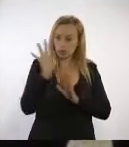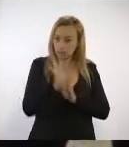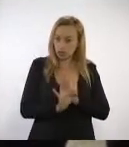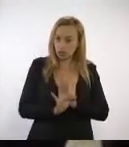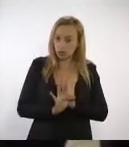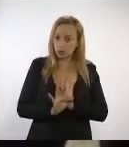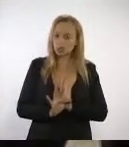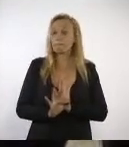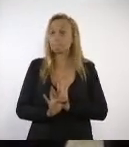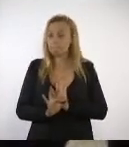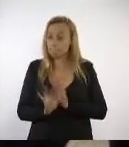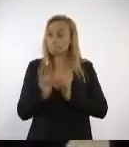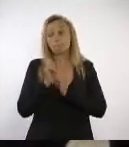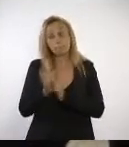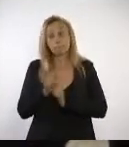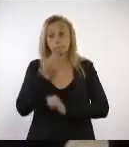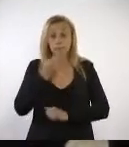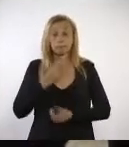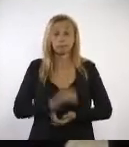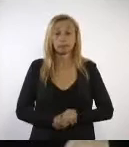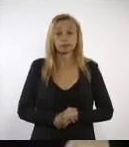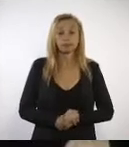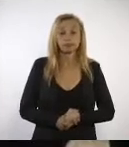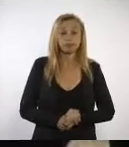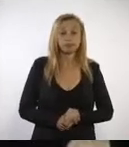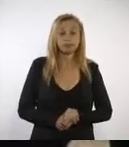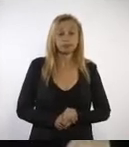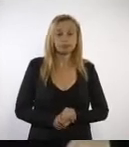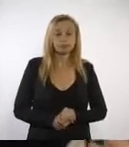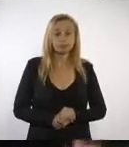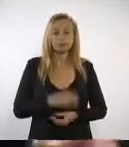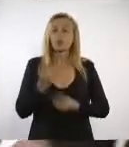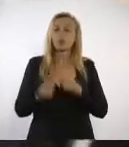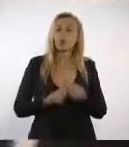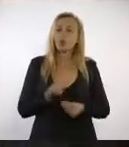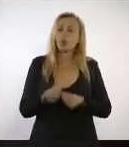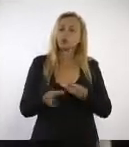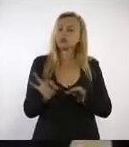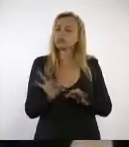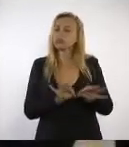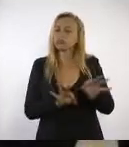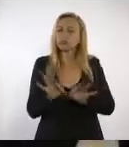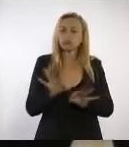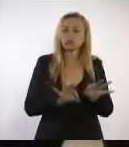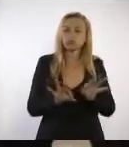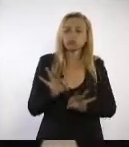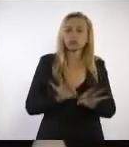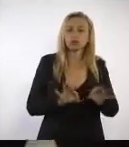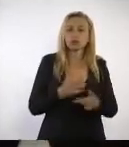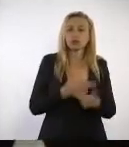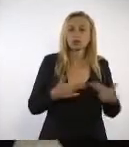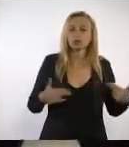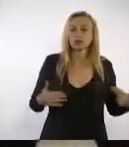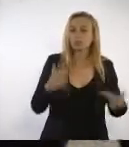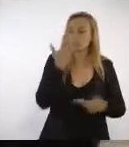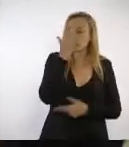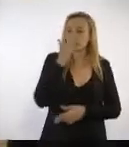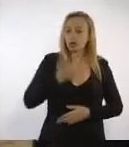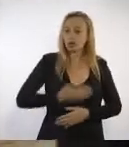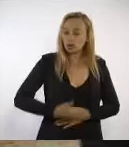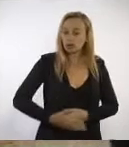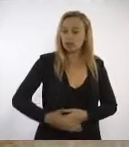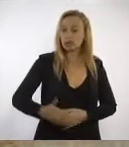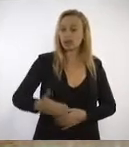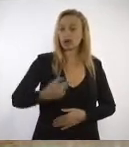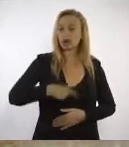caminhando nessa direção, resta o desafio de como que vamos organizar as coisas para o carnaval que começa nos